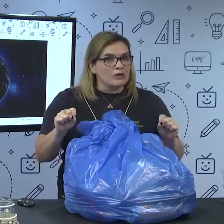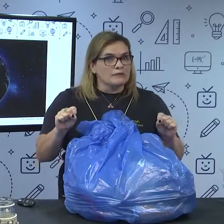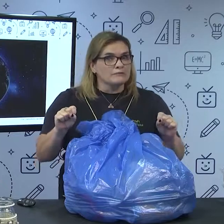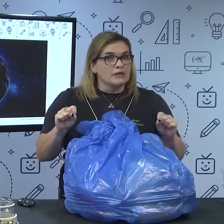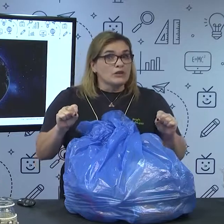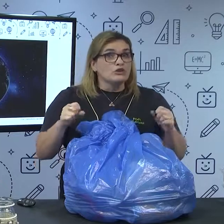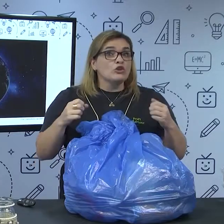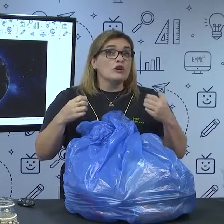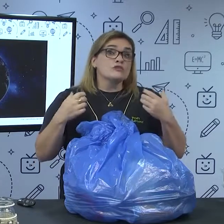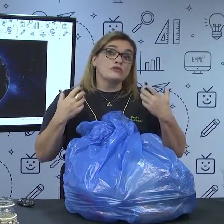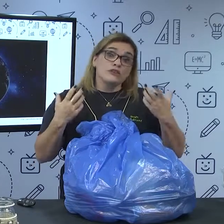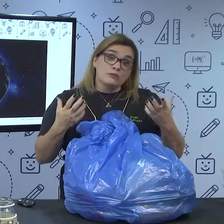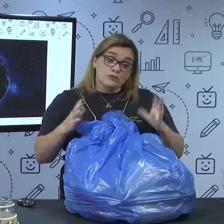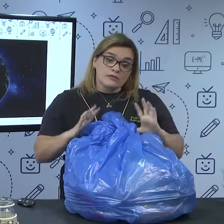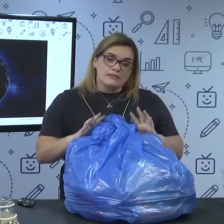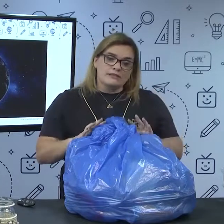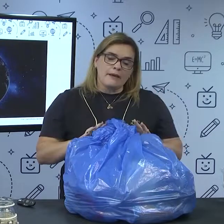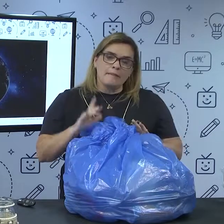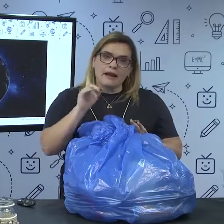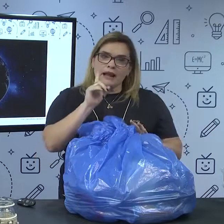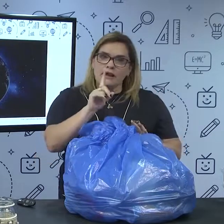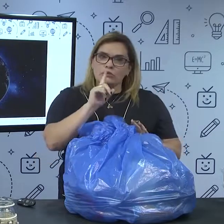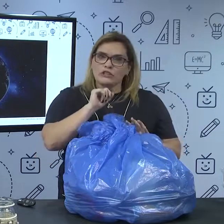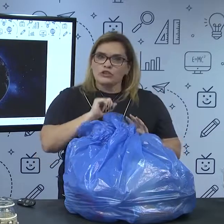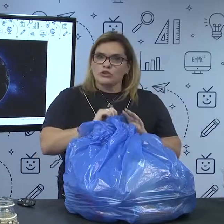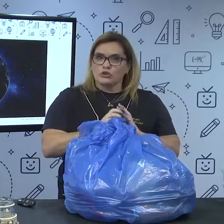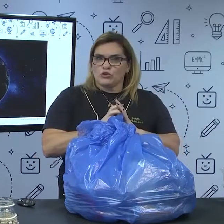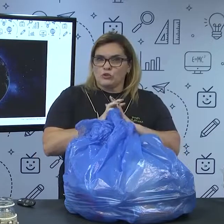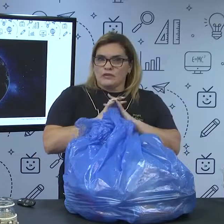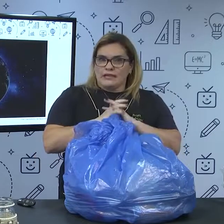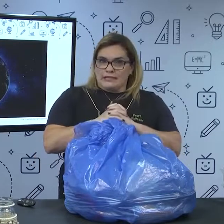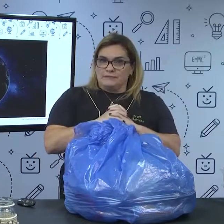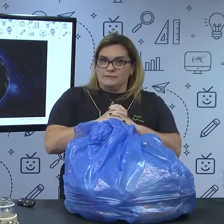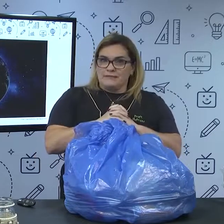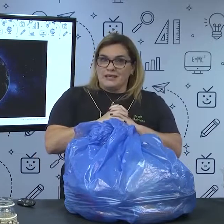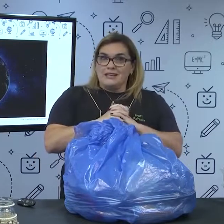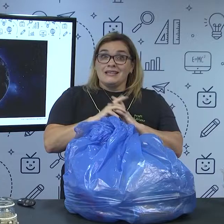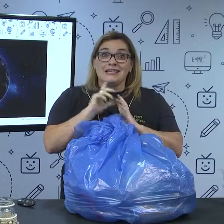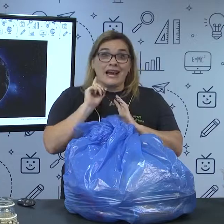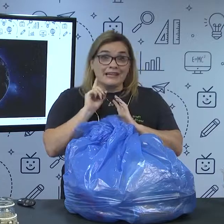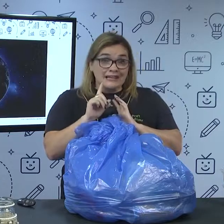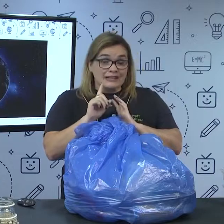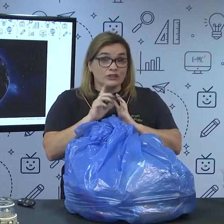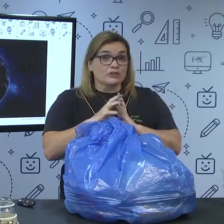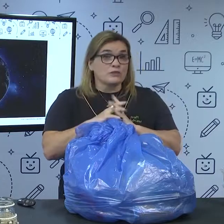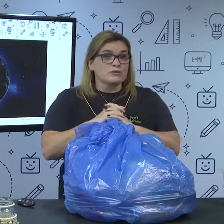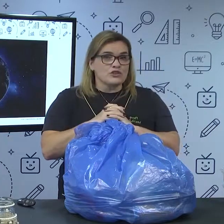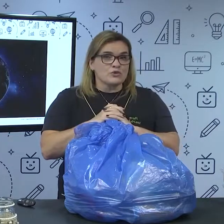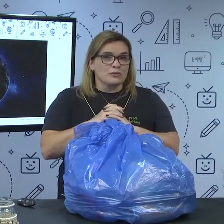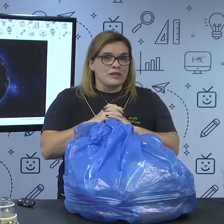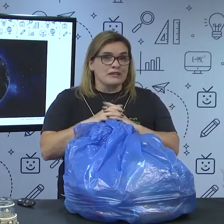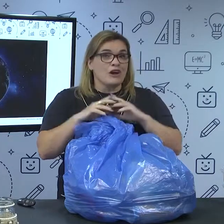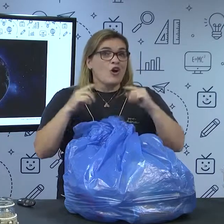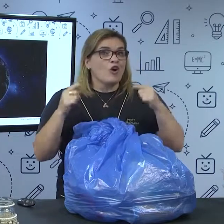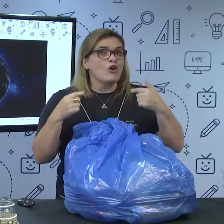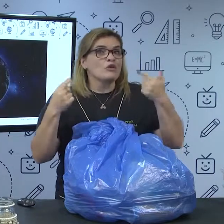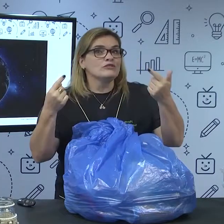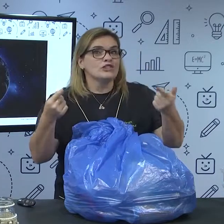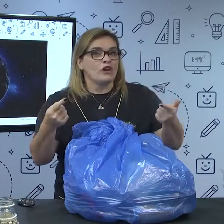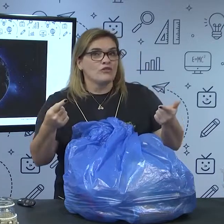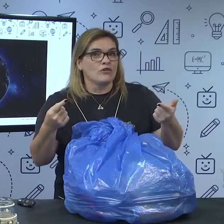continuarmos a aula, nós vamos separar o lixo que eu trouxe aqui. E aí nós vamos